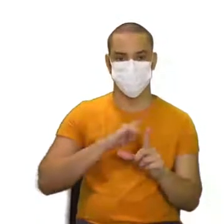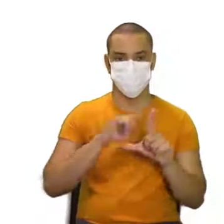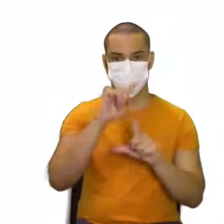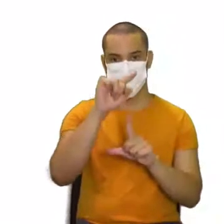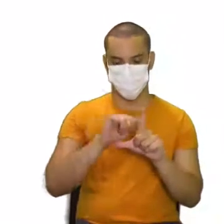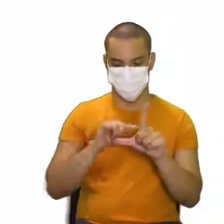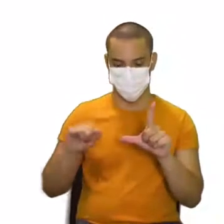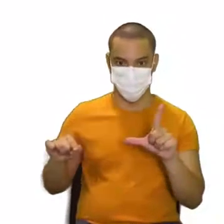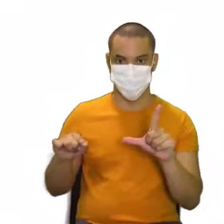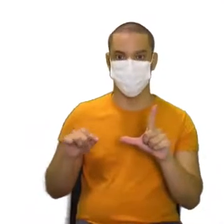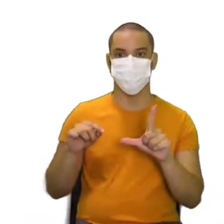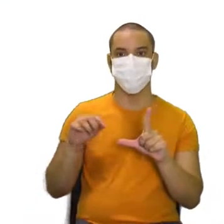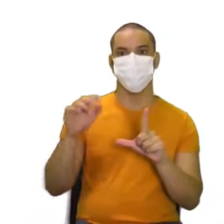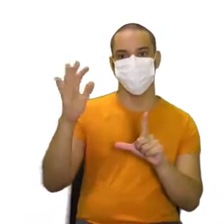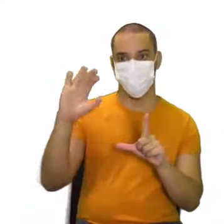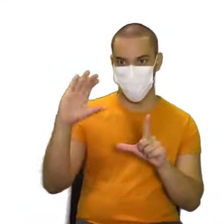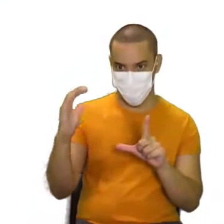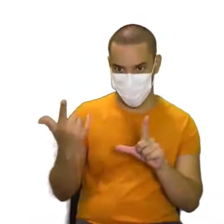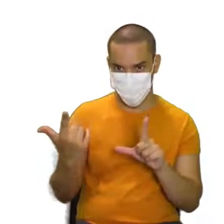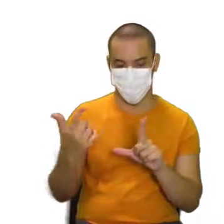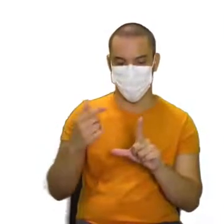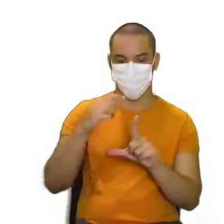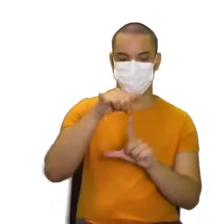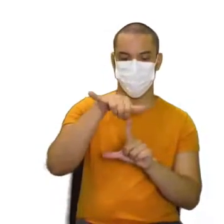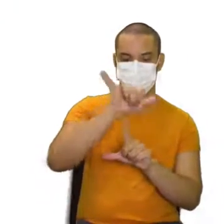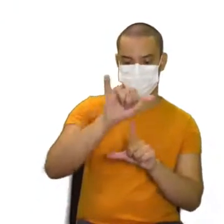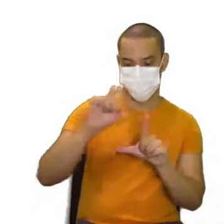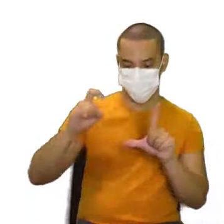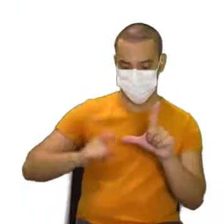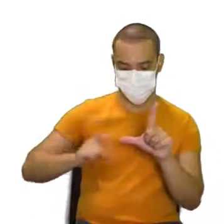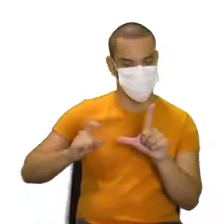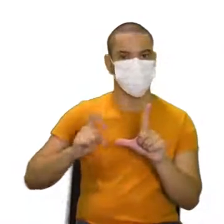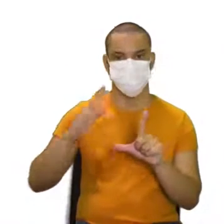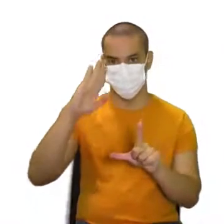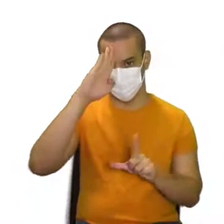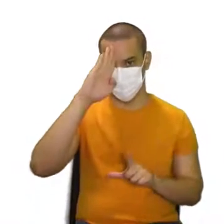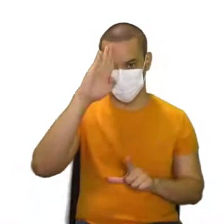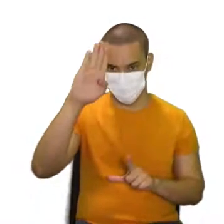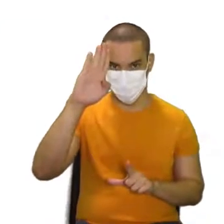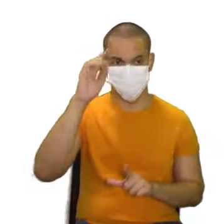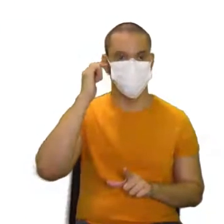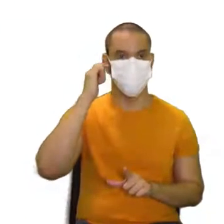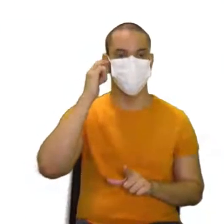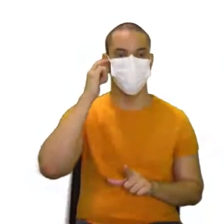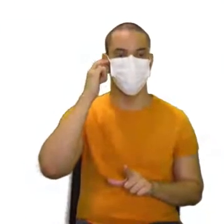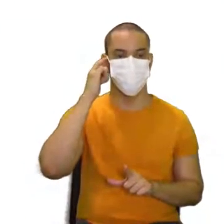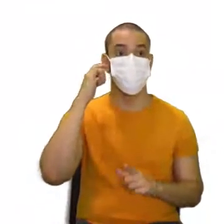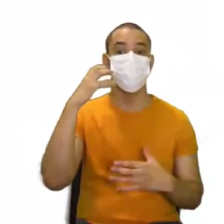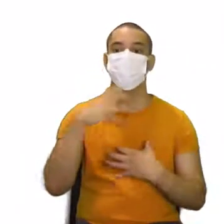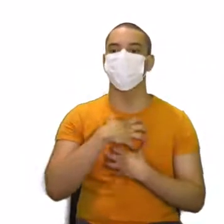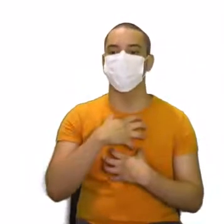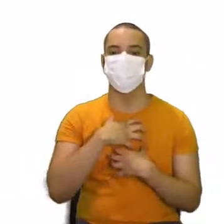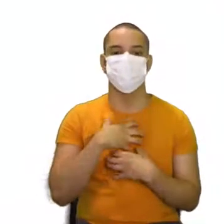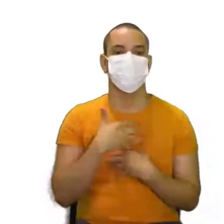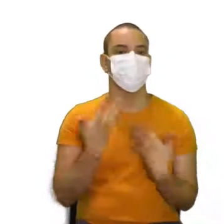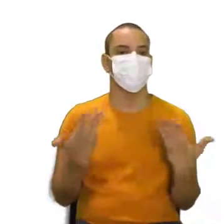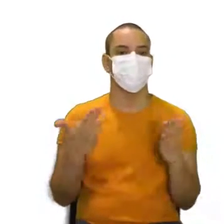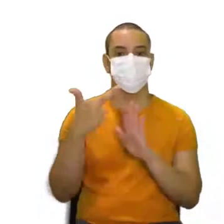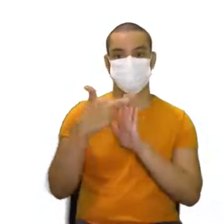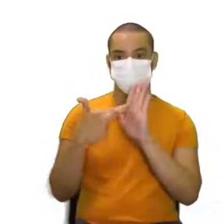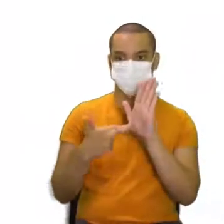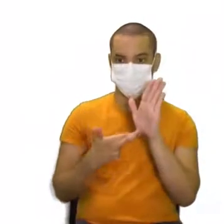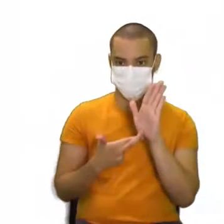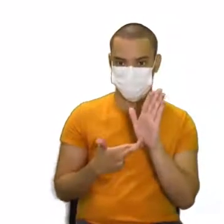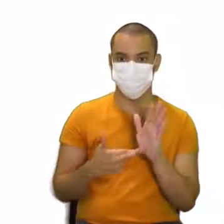lógico XY né de bebê Então aí é a primeira coisa qual o sentido determinado pela